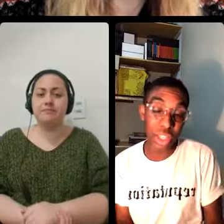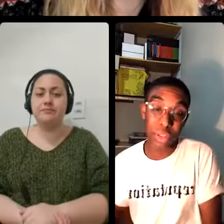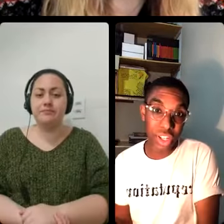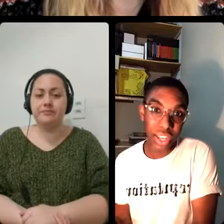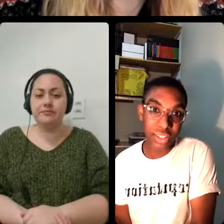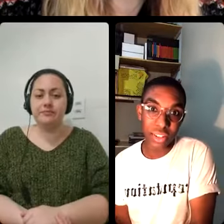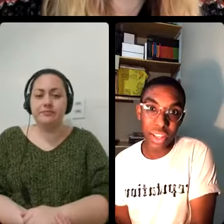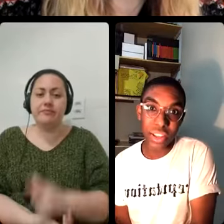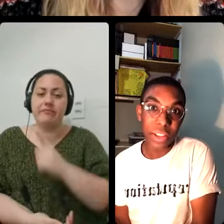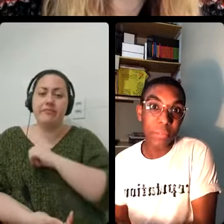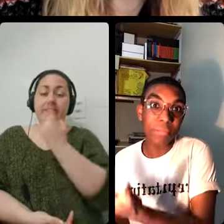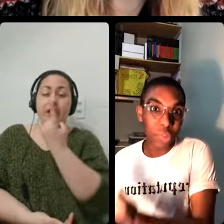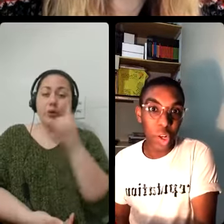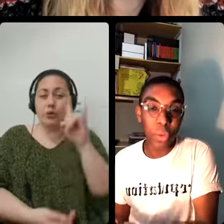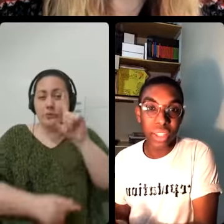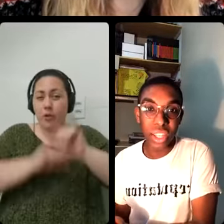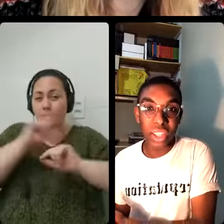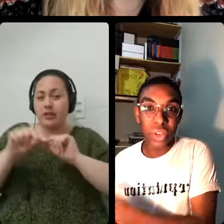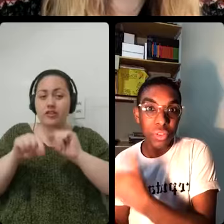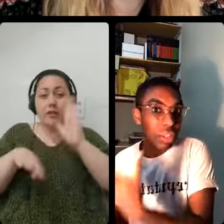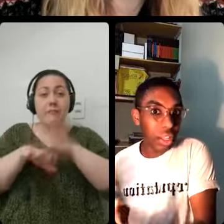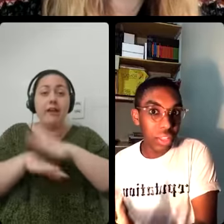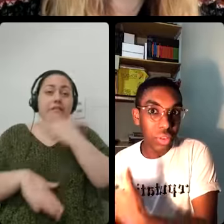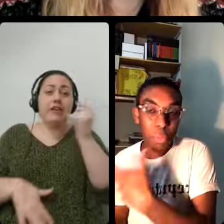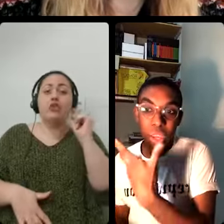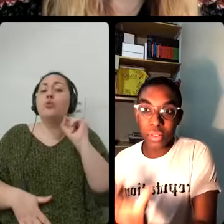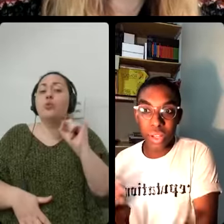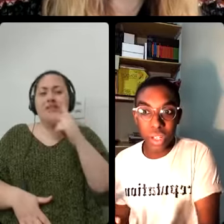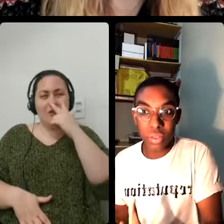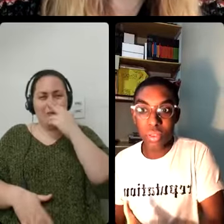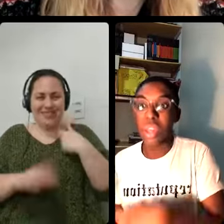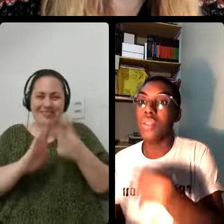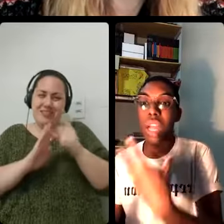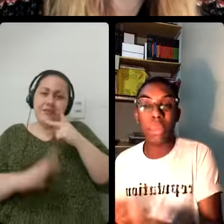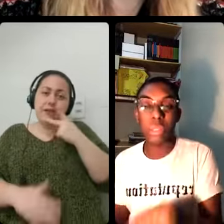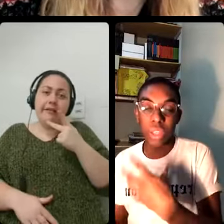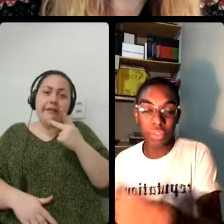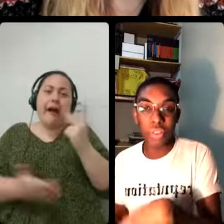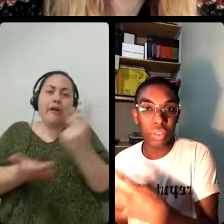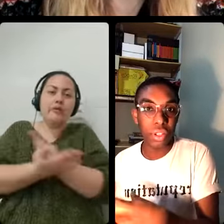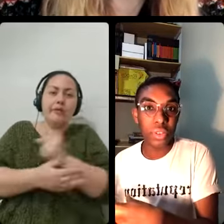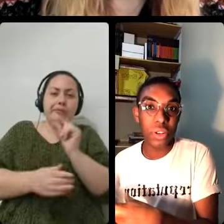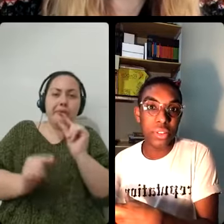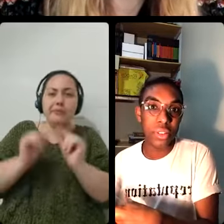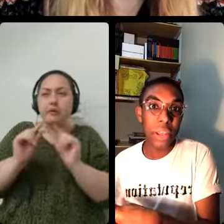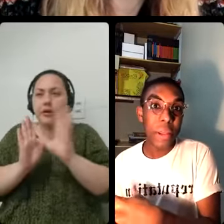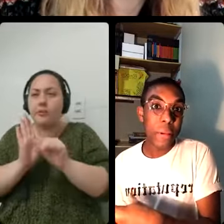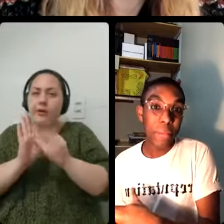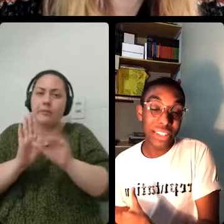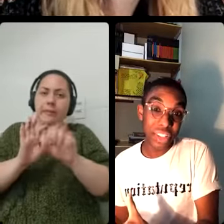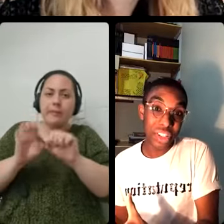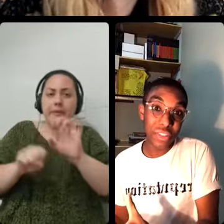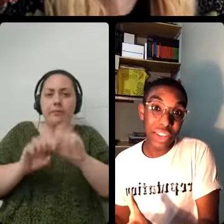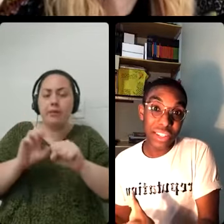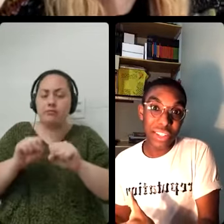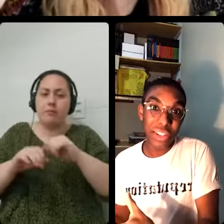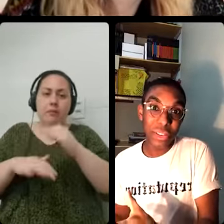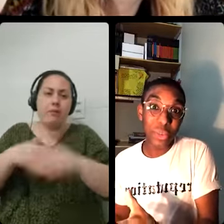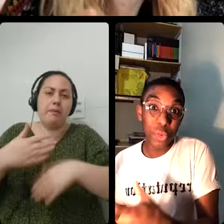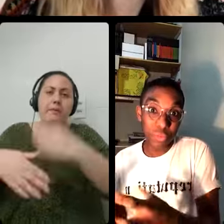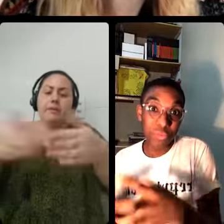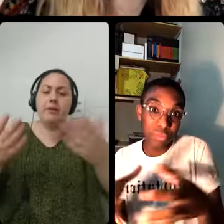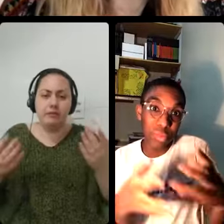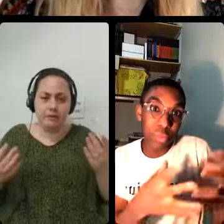momento justamente é essa, né? Cometer delitos, pequenos delitos, daí isso acaba também envolvendo outras coisas. Mas se a gente